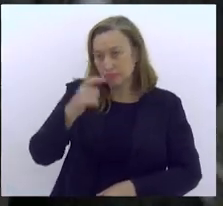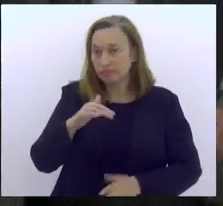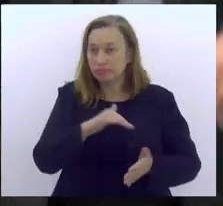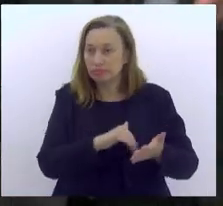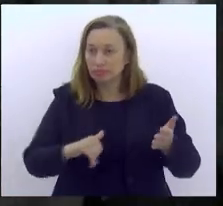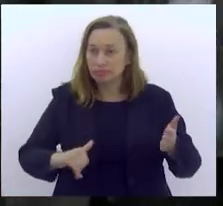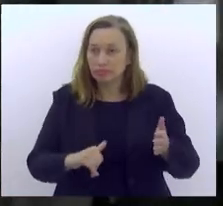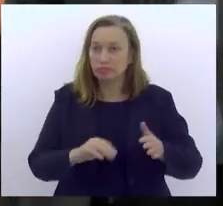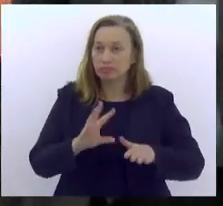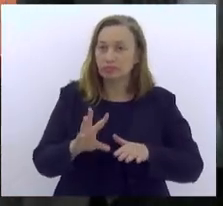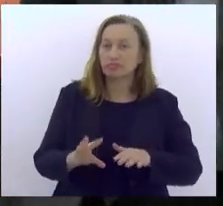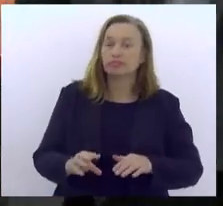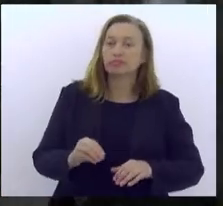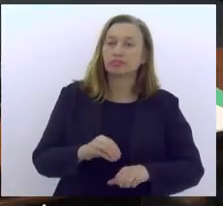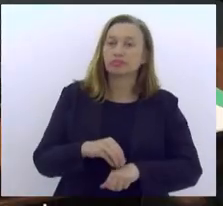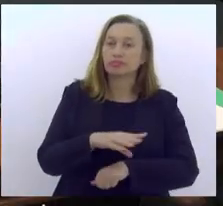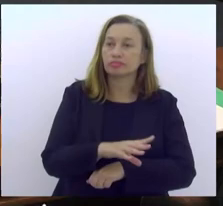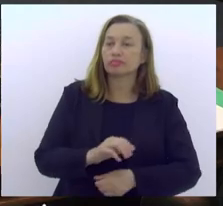retirando o destaque.